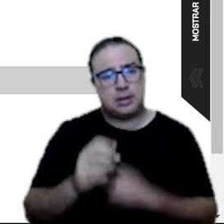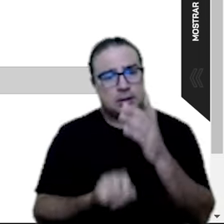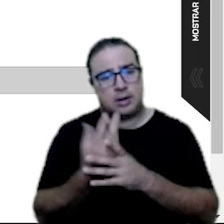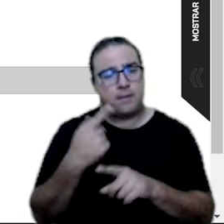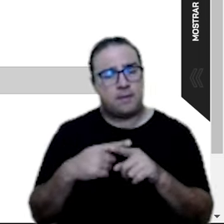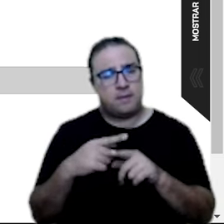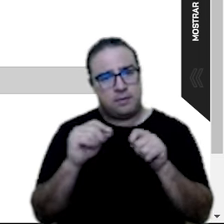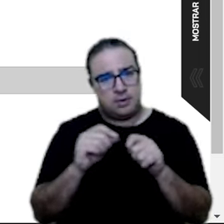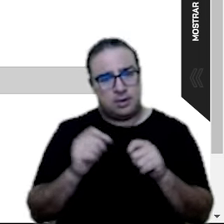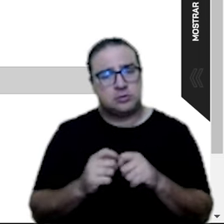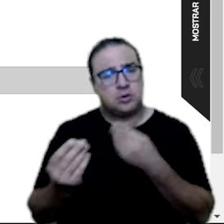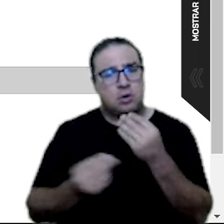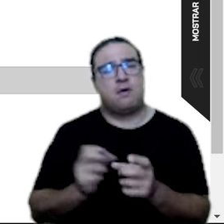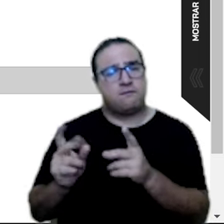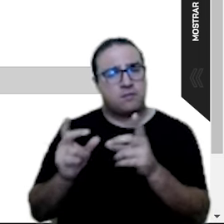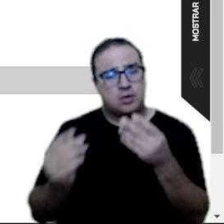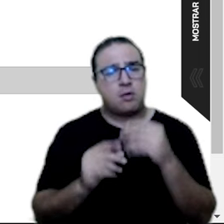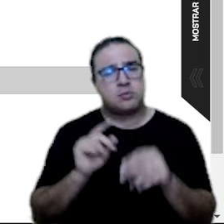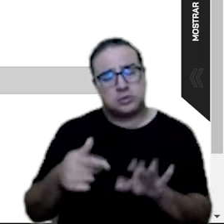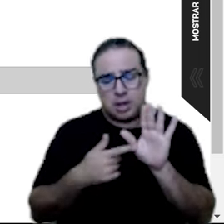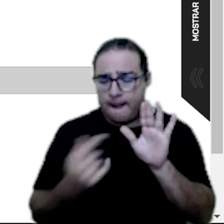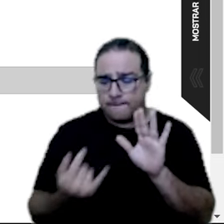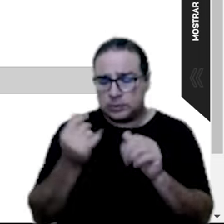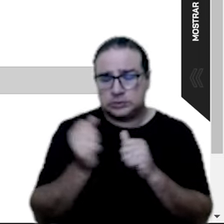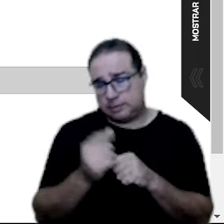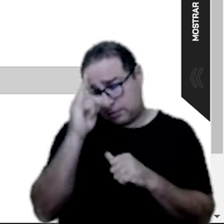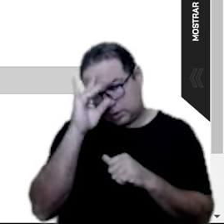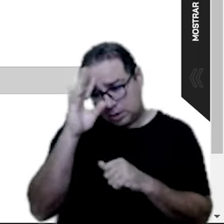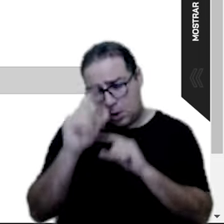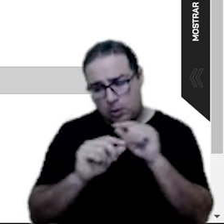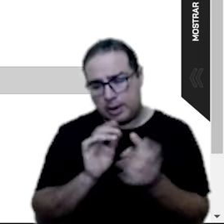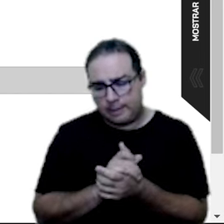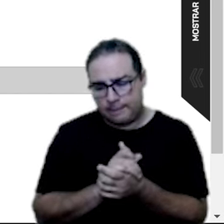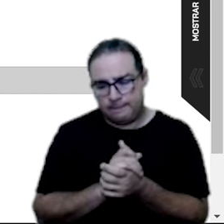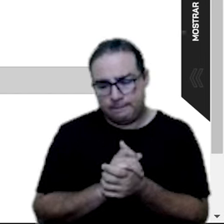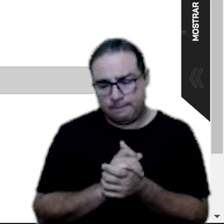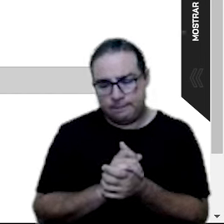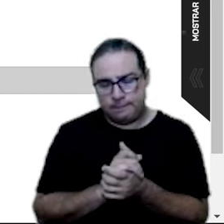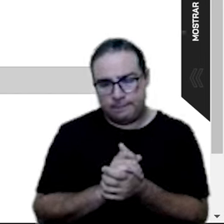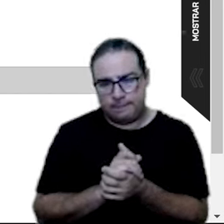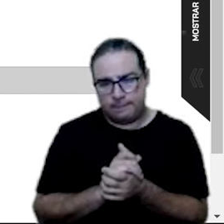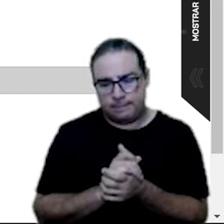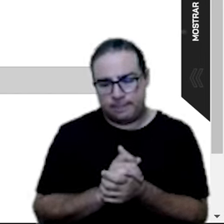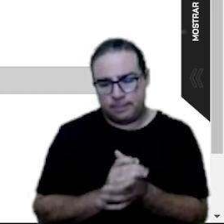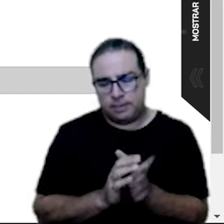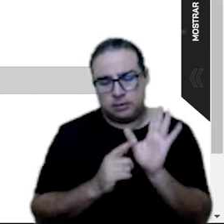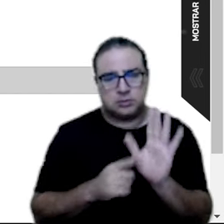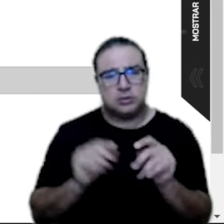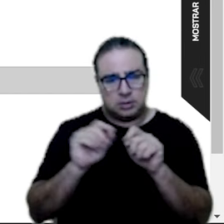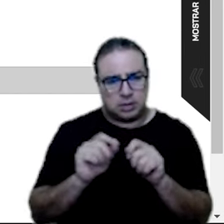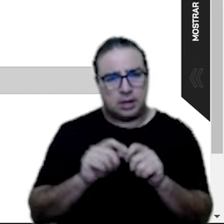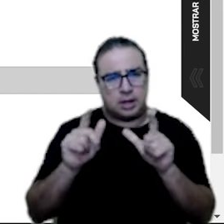criei ah quando eu for fazer uma natureza de venda aqui é importante a gente raciocinar o queê eh o que você